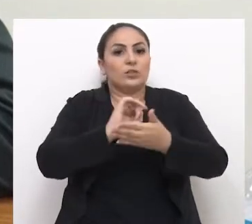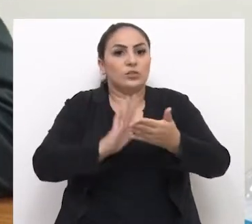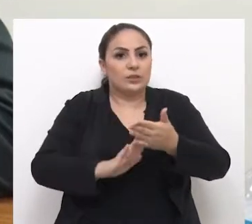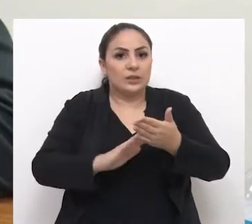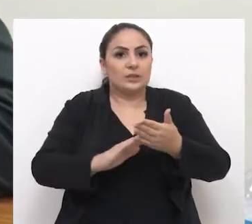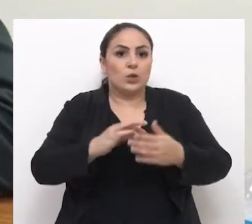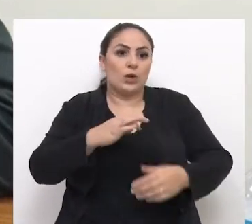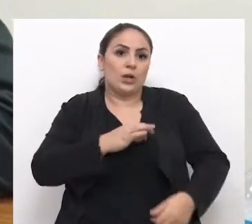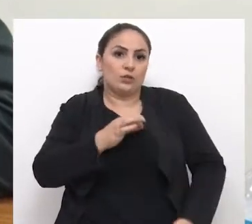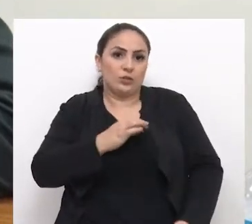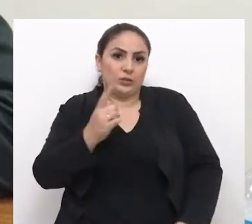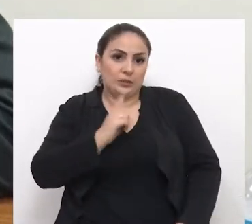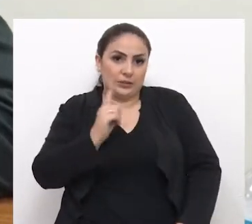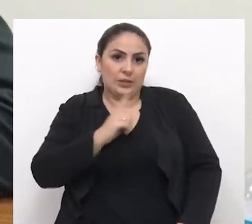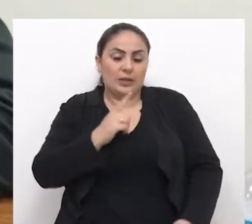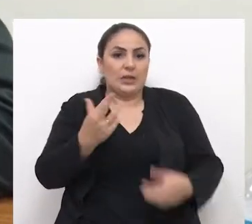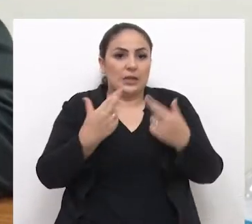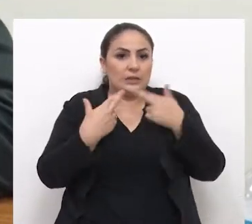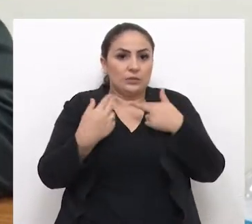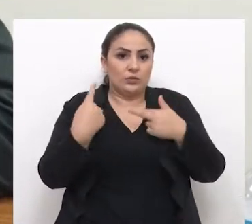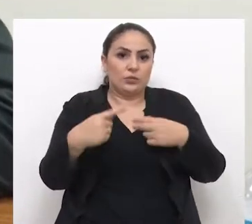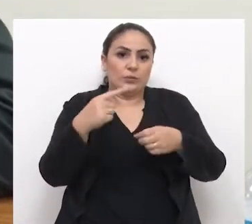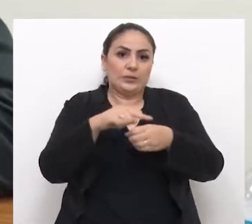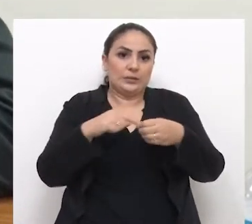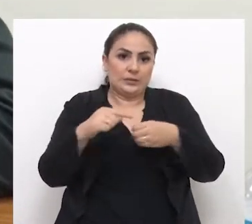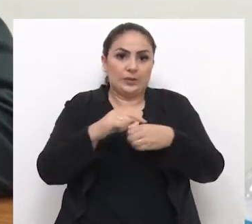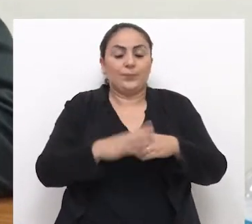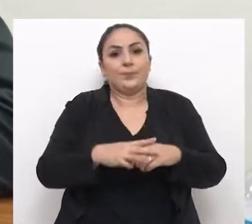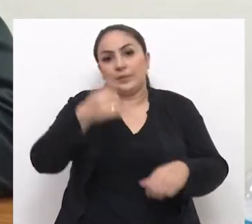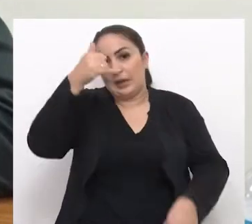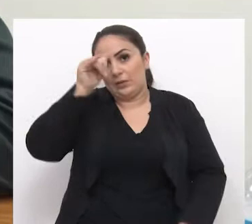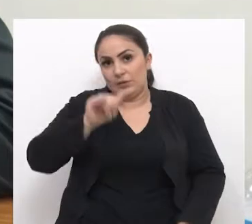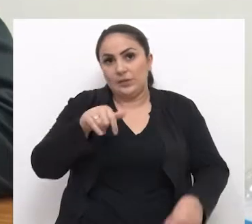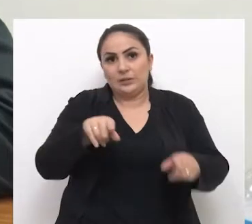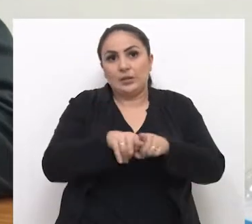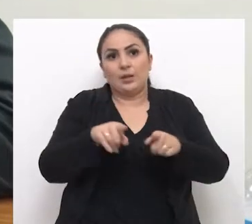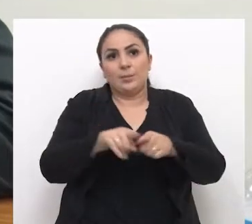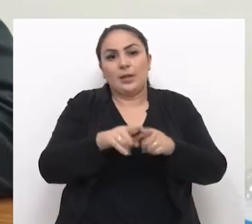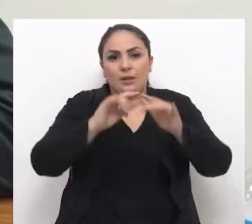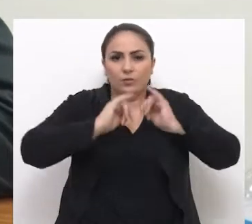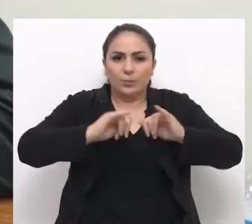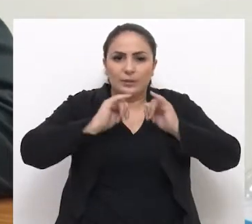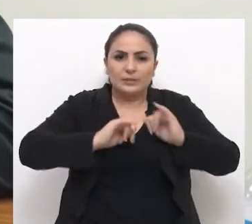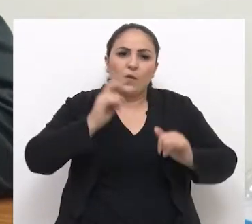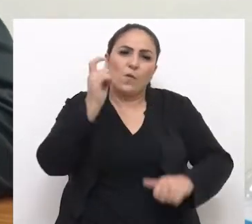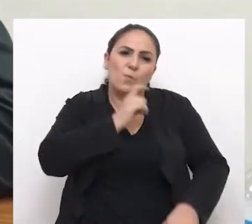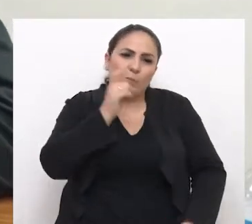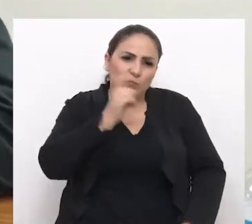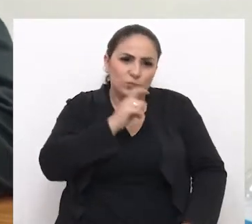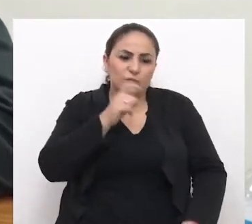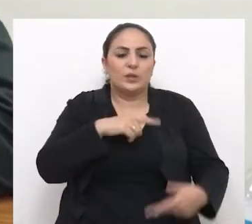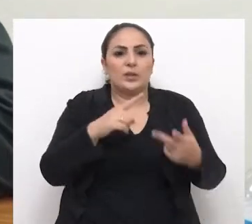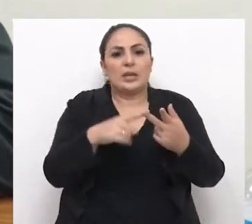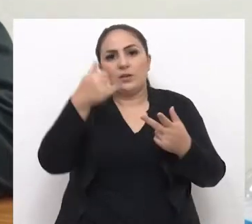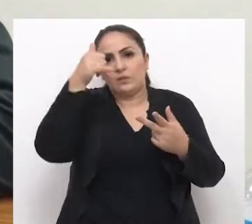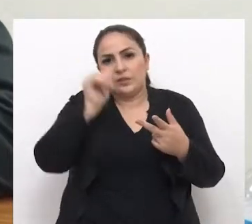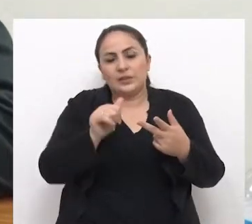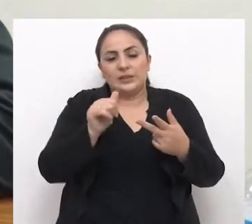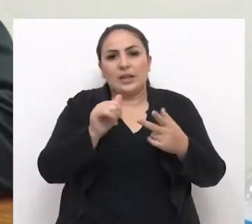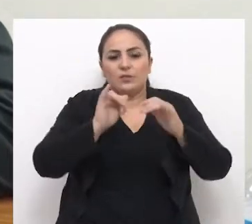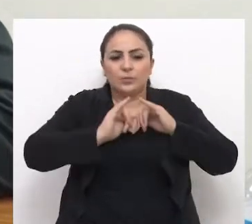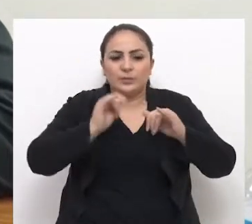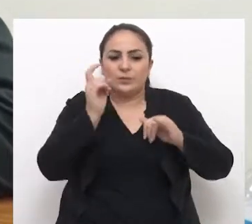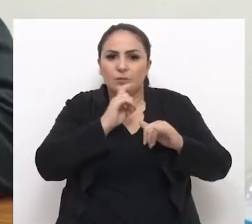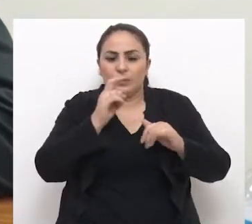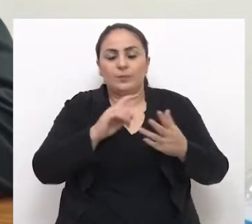missões, tarefas que os candidatos têm que adotar em prol das suas cidades. Evitar as notícias falsas, evitar as